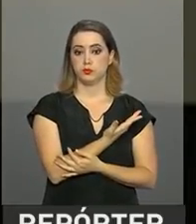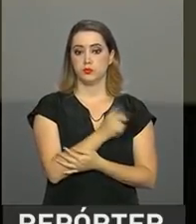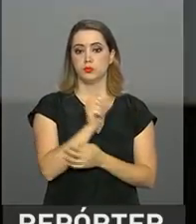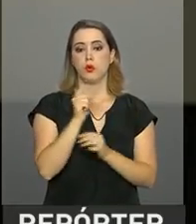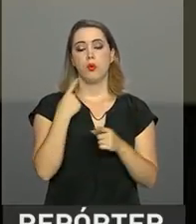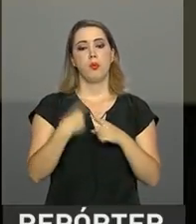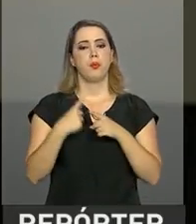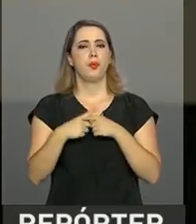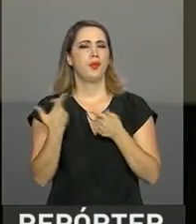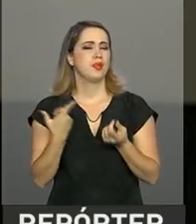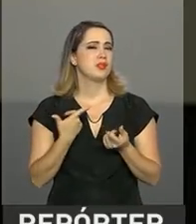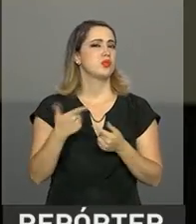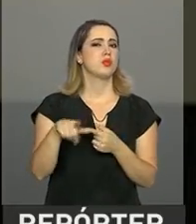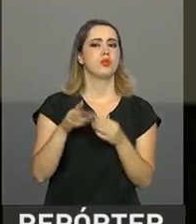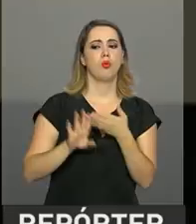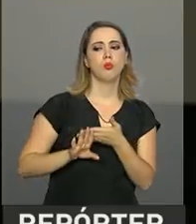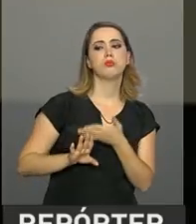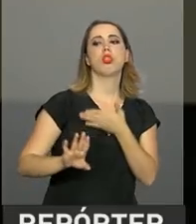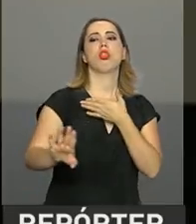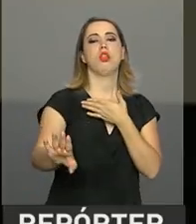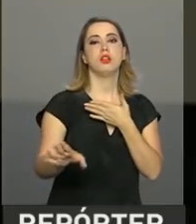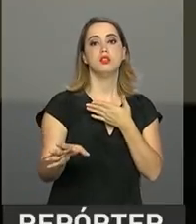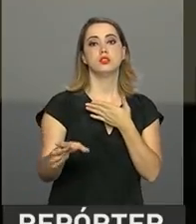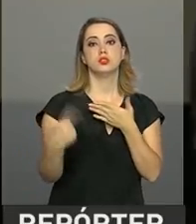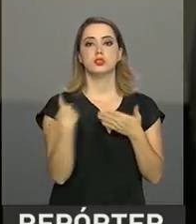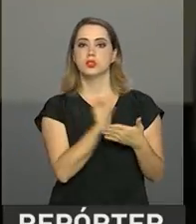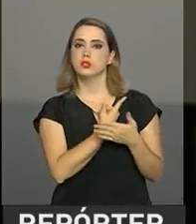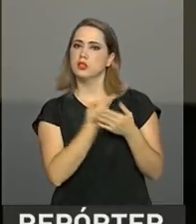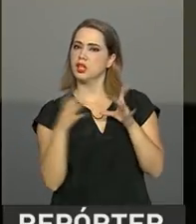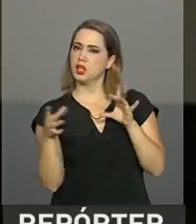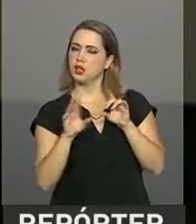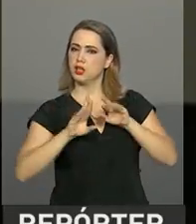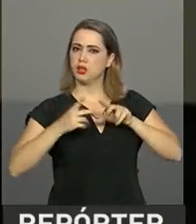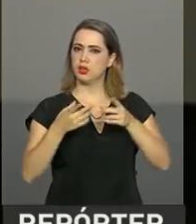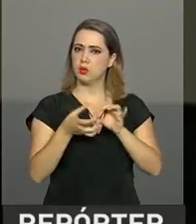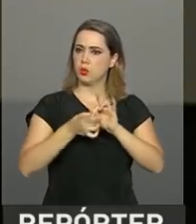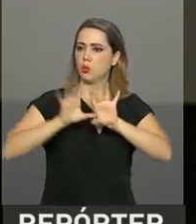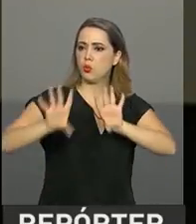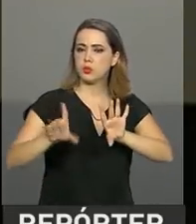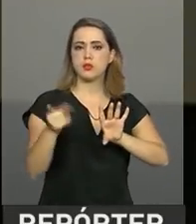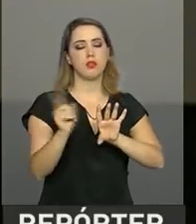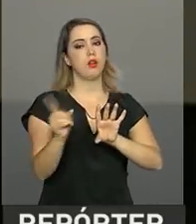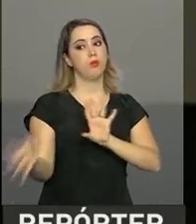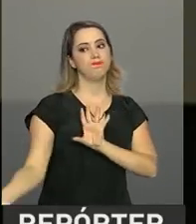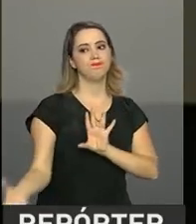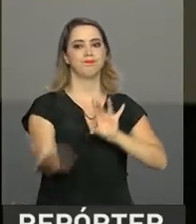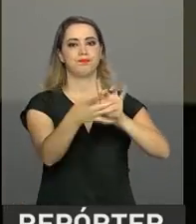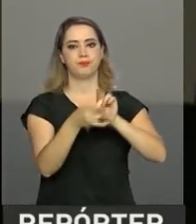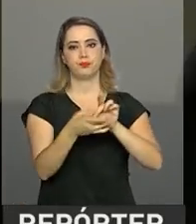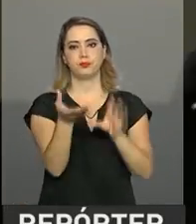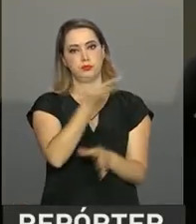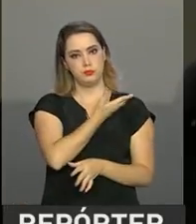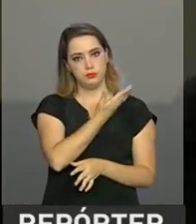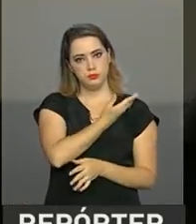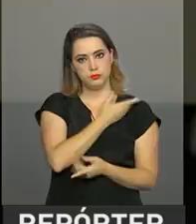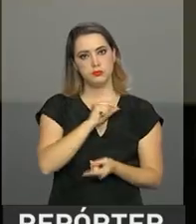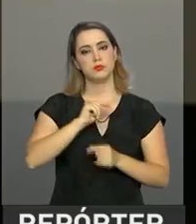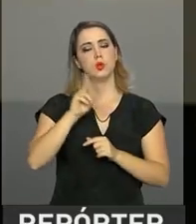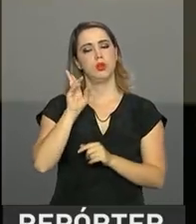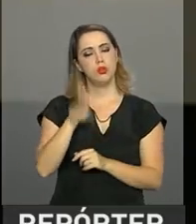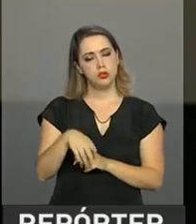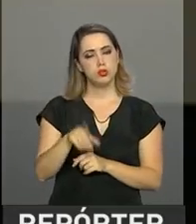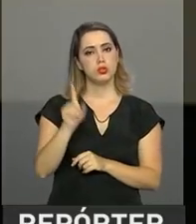ministro que não separa do livro há um sentimento de fraternidade de integração que poderá ser feita como